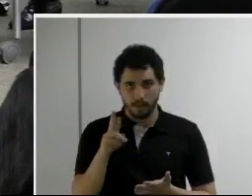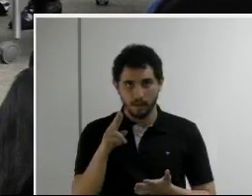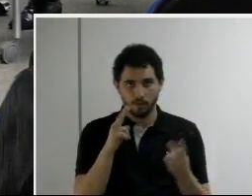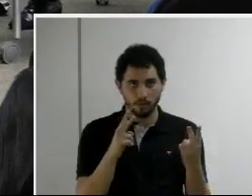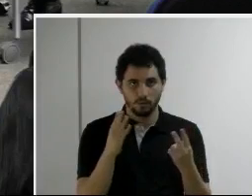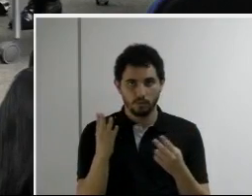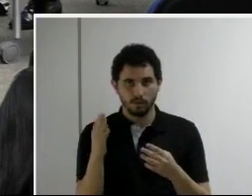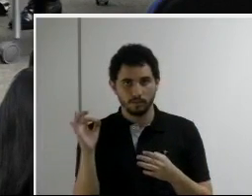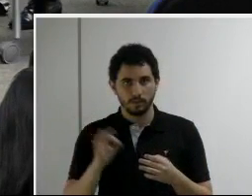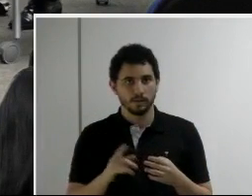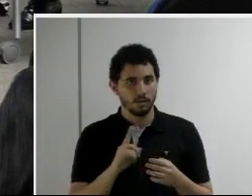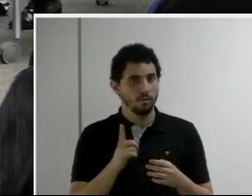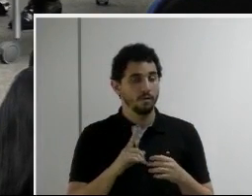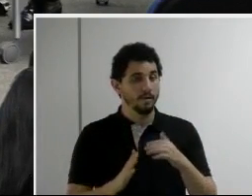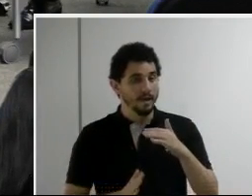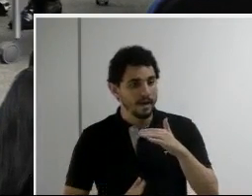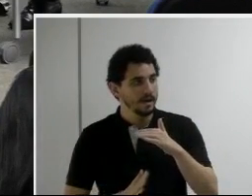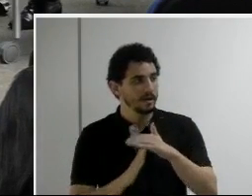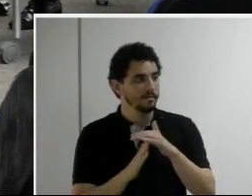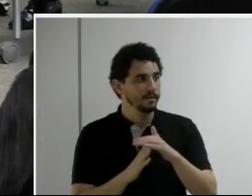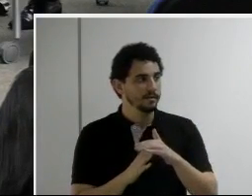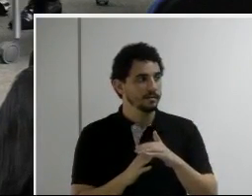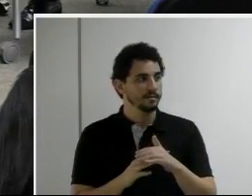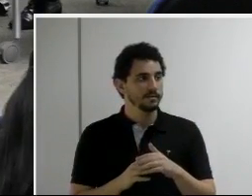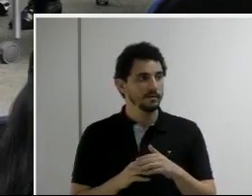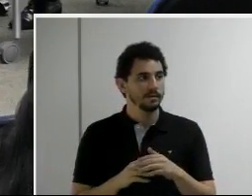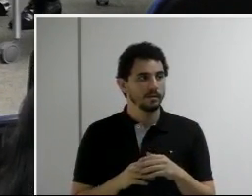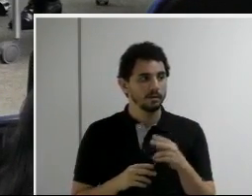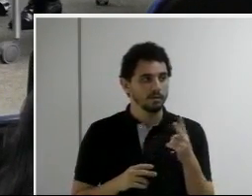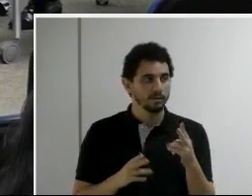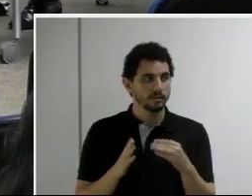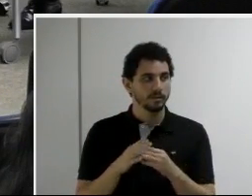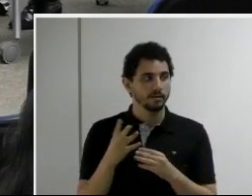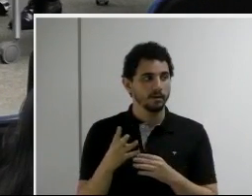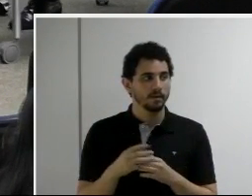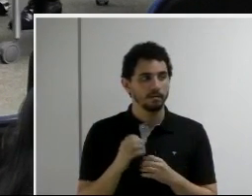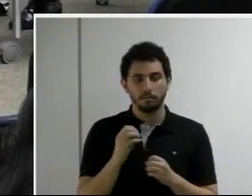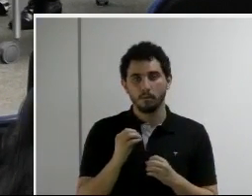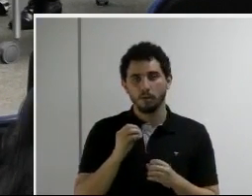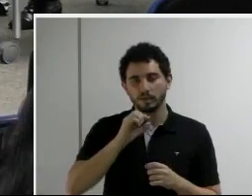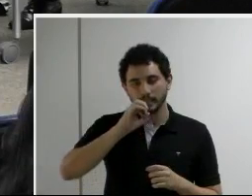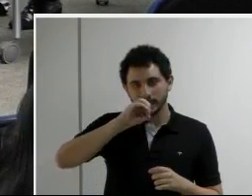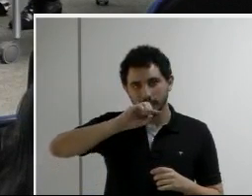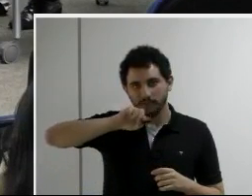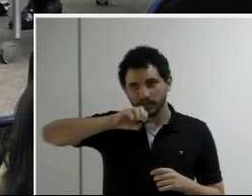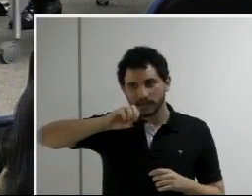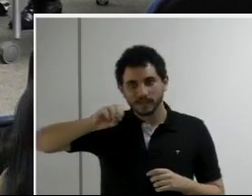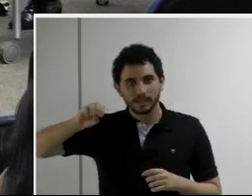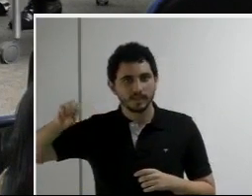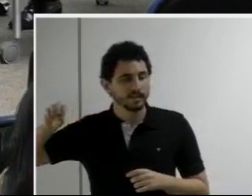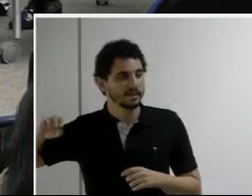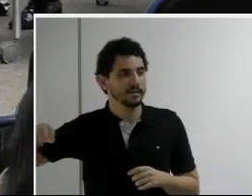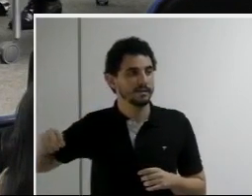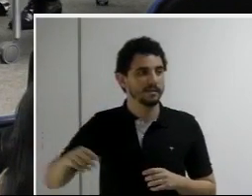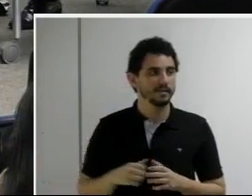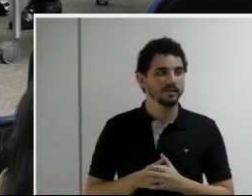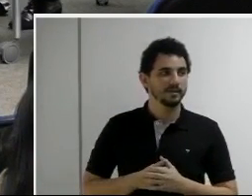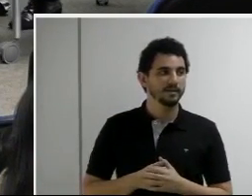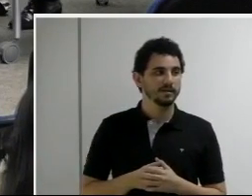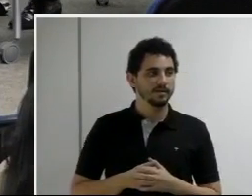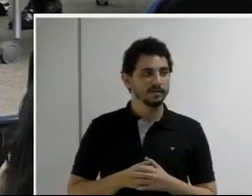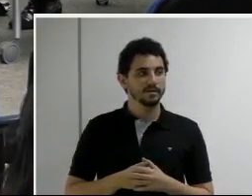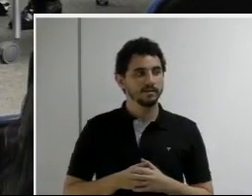Não, os limites vão ter até 2% ou até 4%, pode ser a 0,00. A quantificação da simetria não